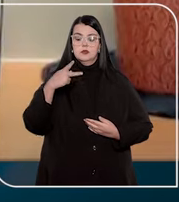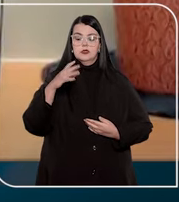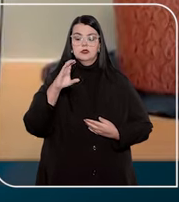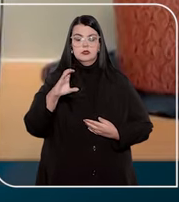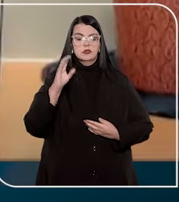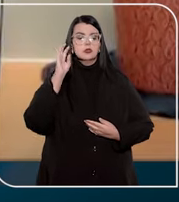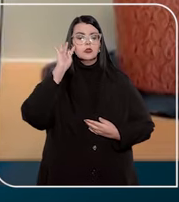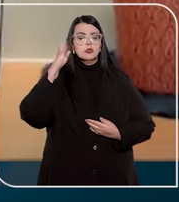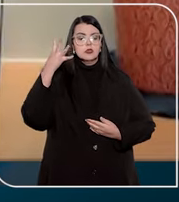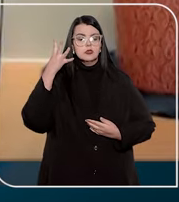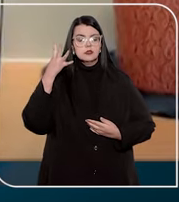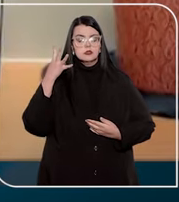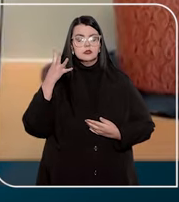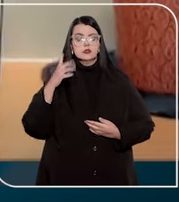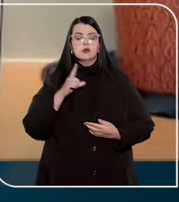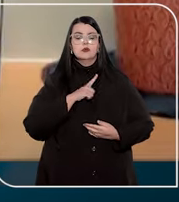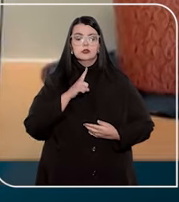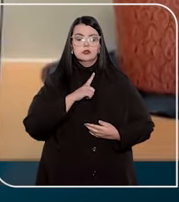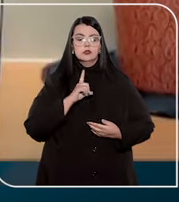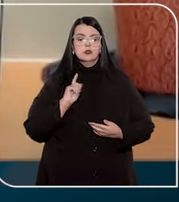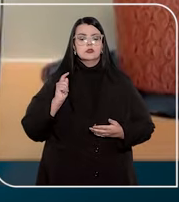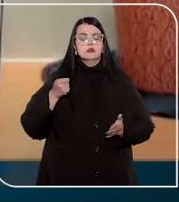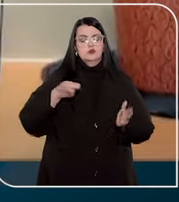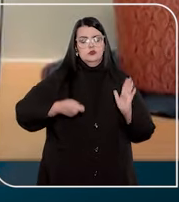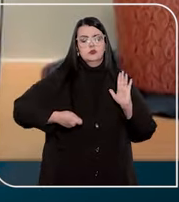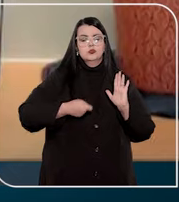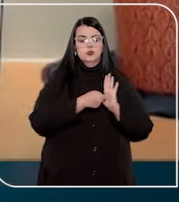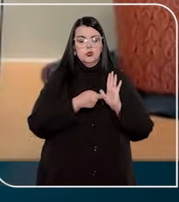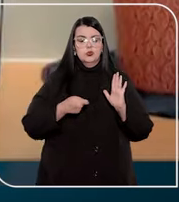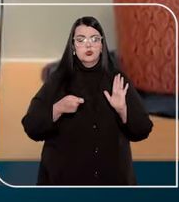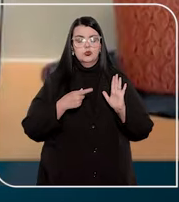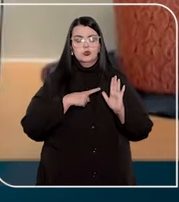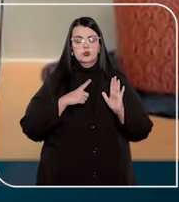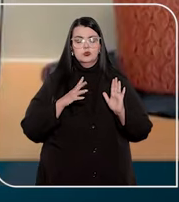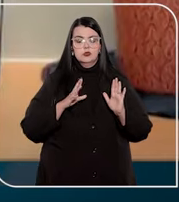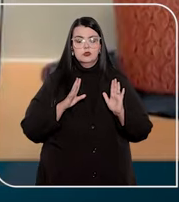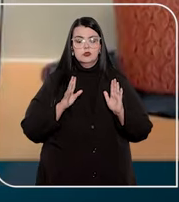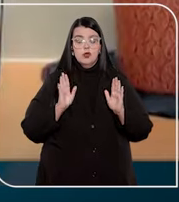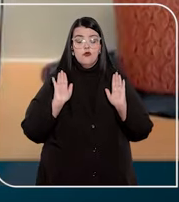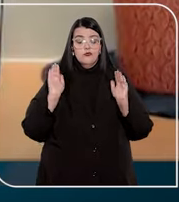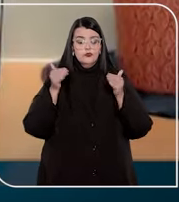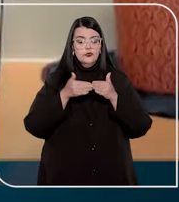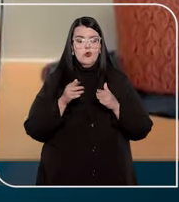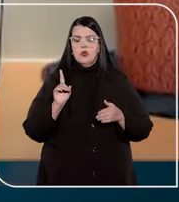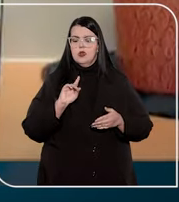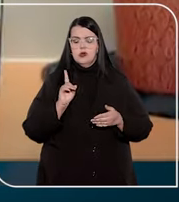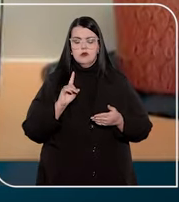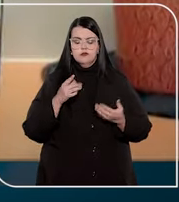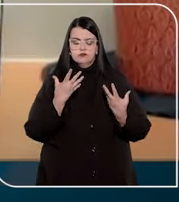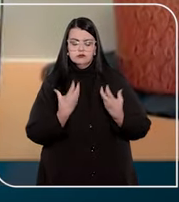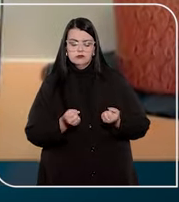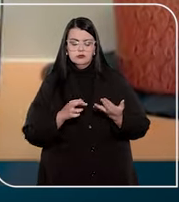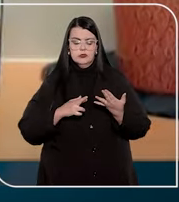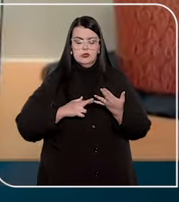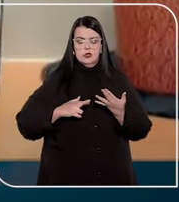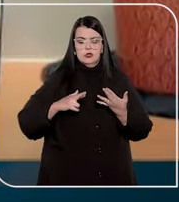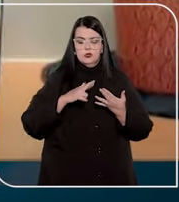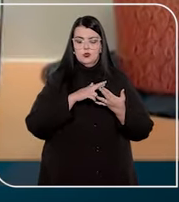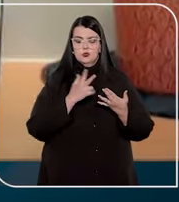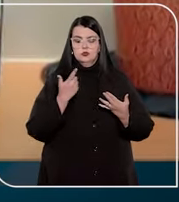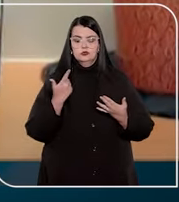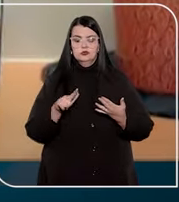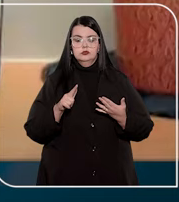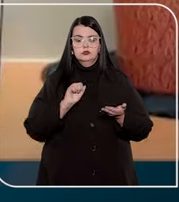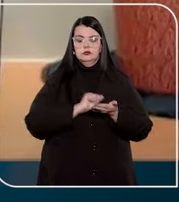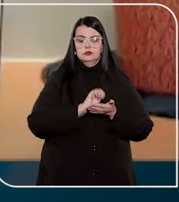decisão no lugar do órgão colegiado, monocraticamente, para não conhecer do recurso, para dar provimento ao recurso,